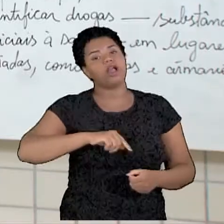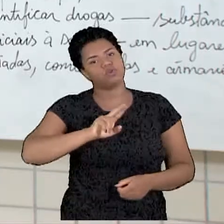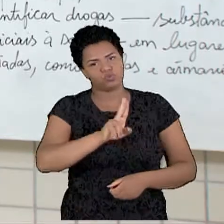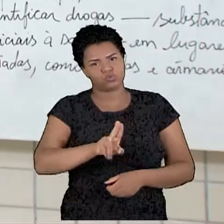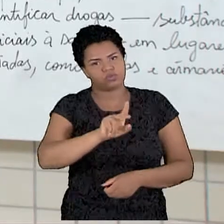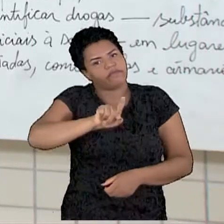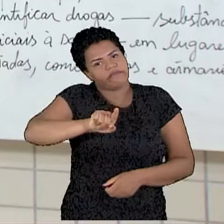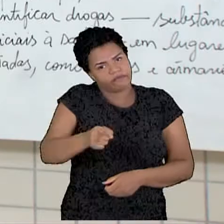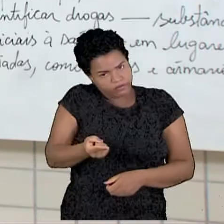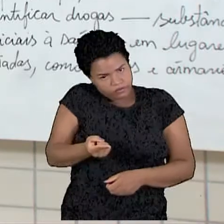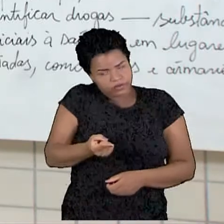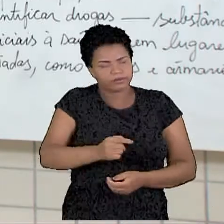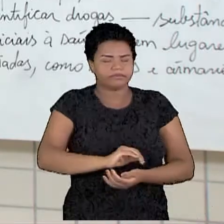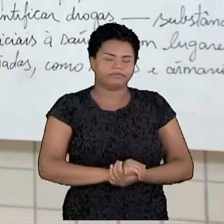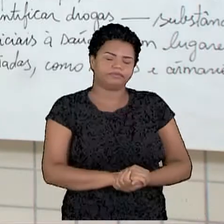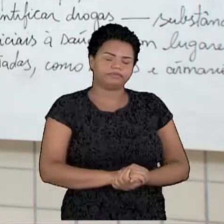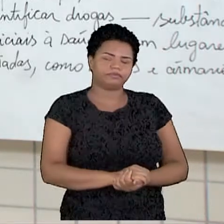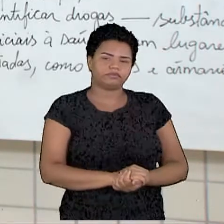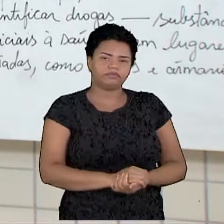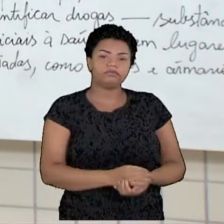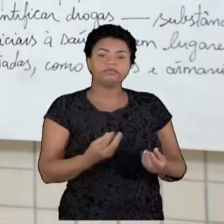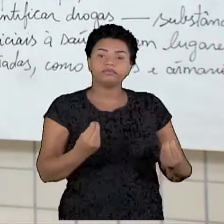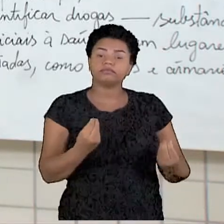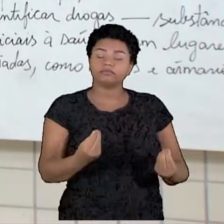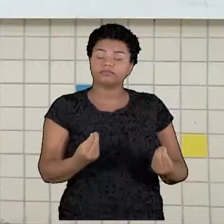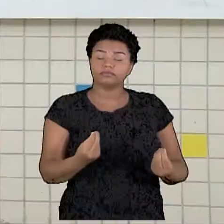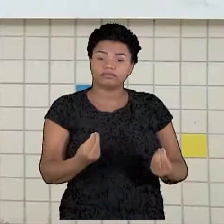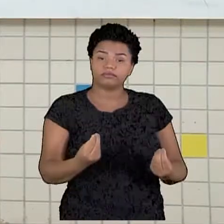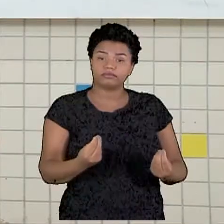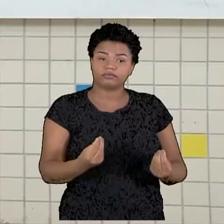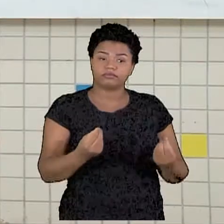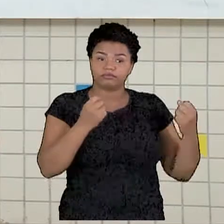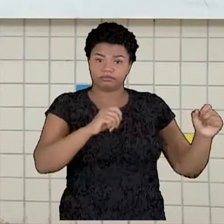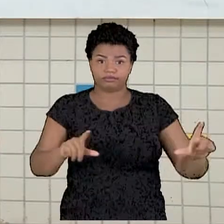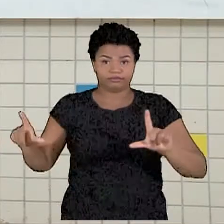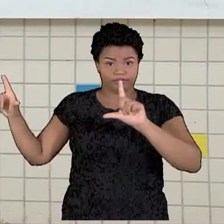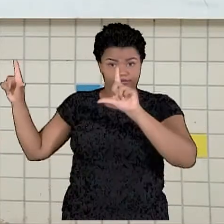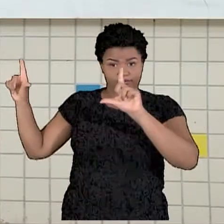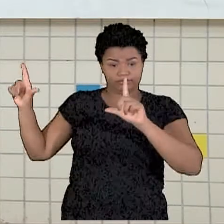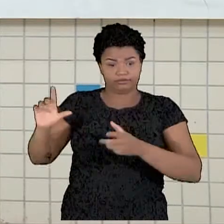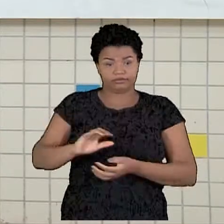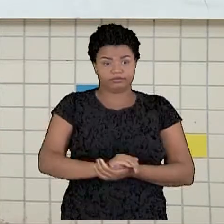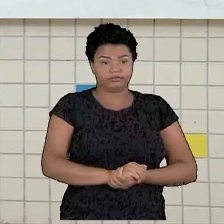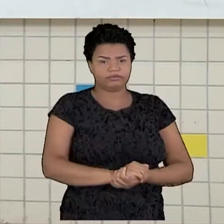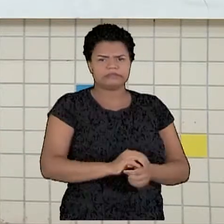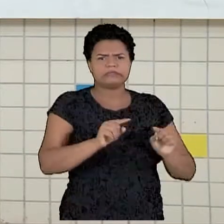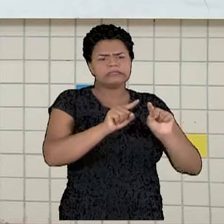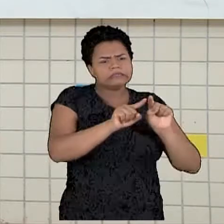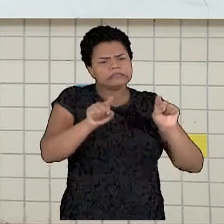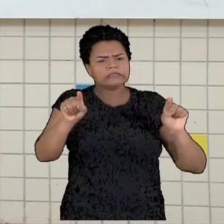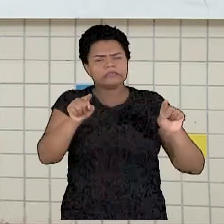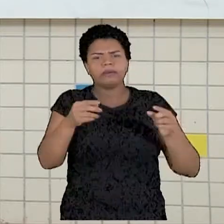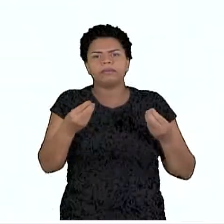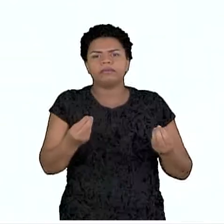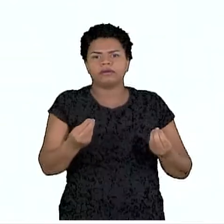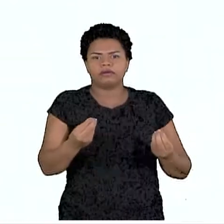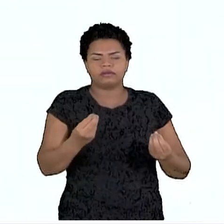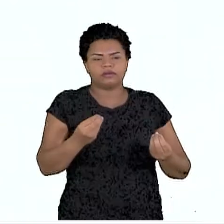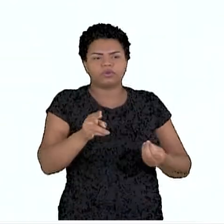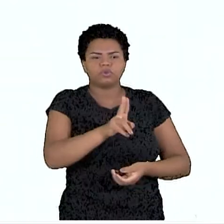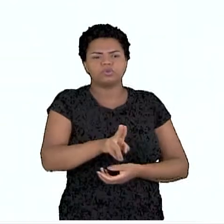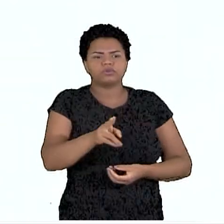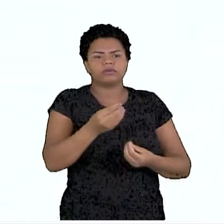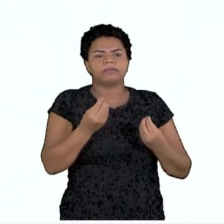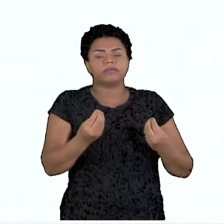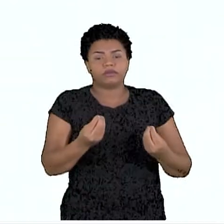Vírgula. E para que serve na tela, por favor, sinal de travessão? Onde ele é